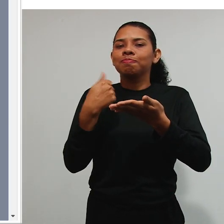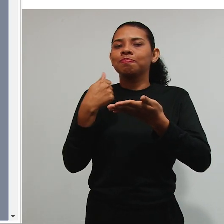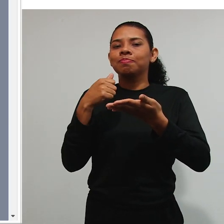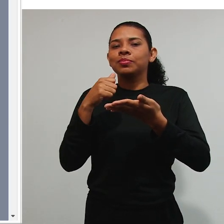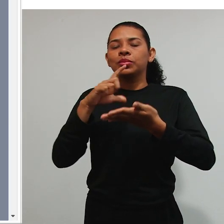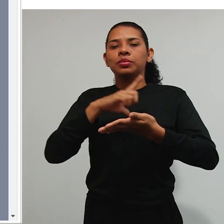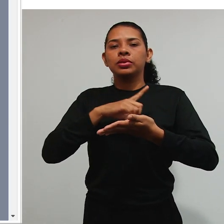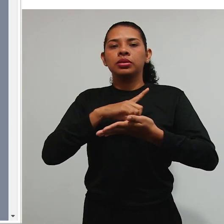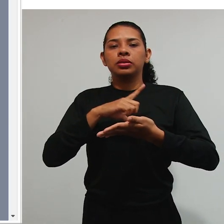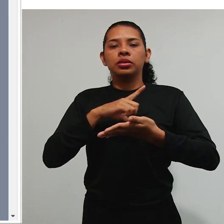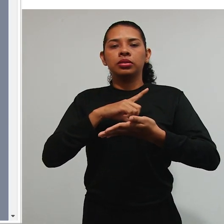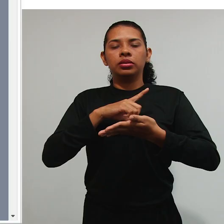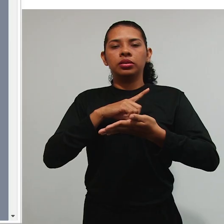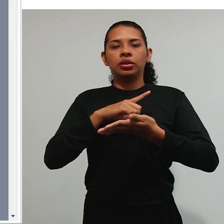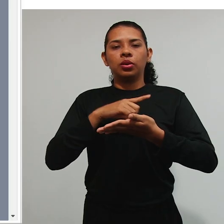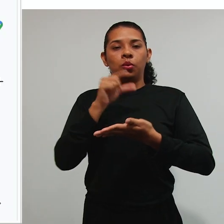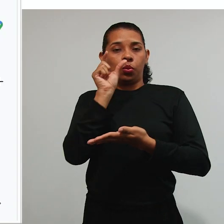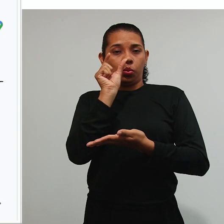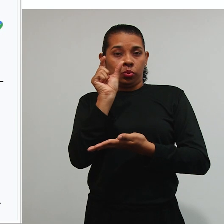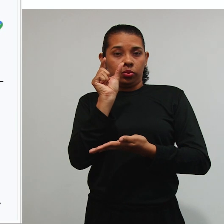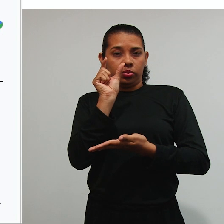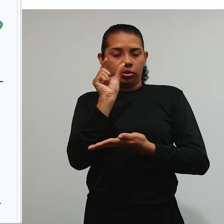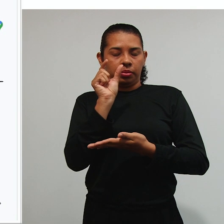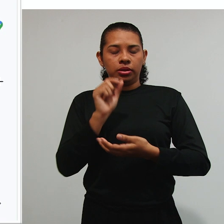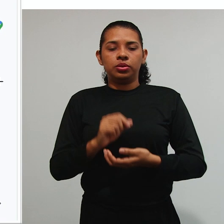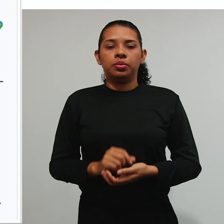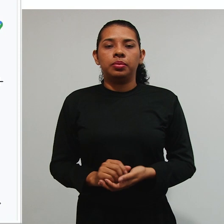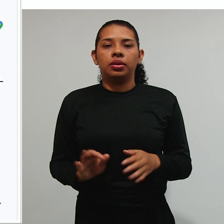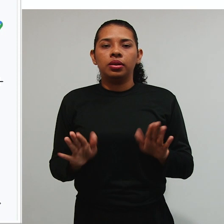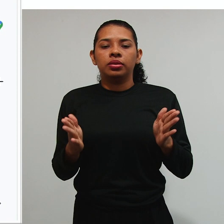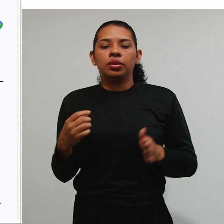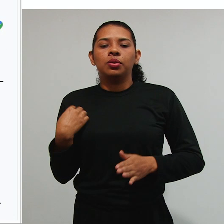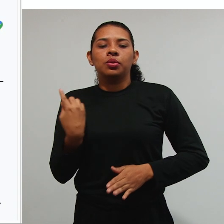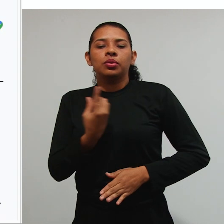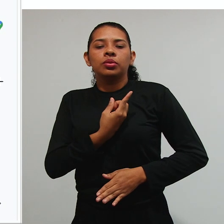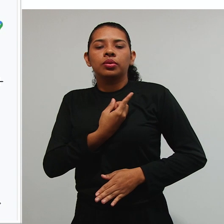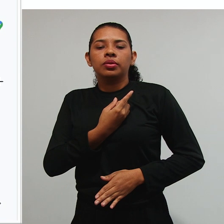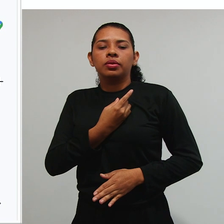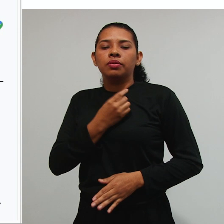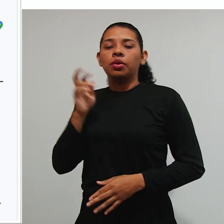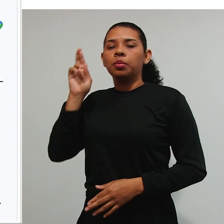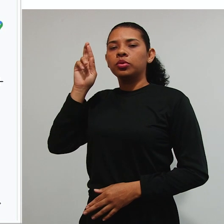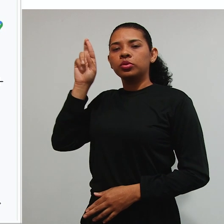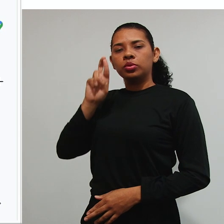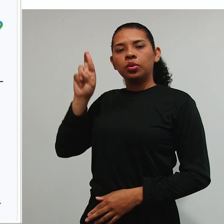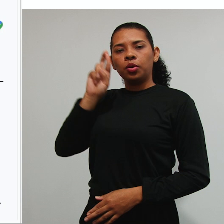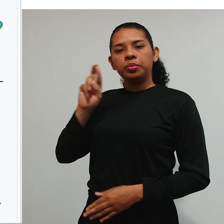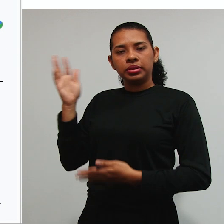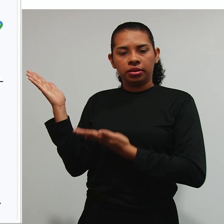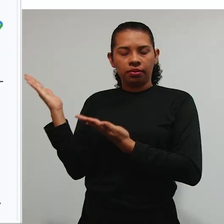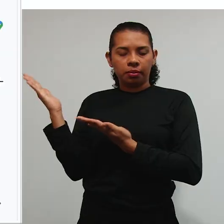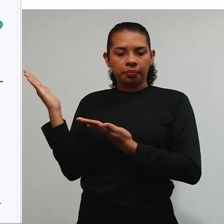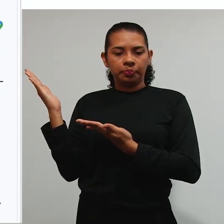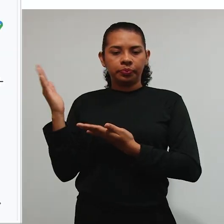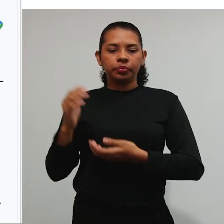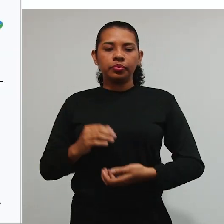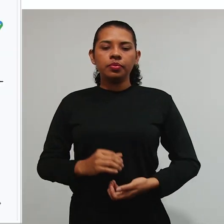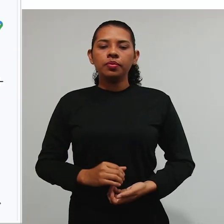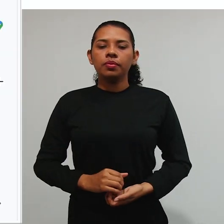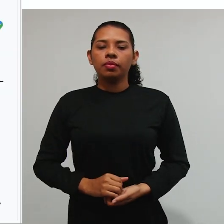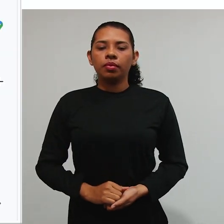dos títulos devem ser inseridos um espaçamento. Tá? Então, a gente está aqui, ó, no nosso modelo, tá? Eu estou usando